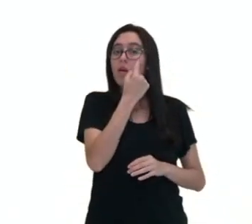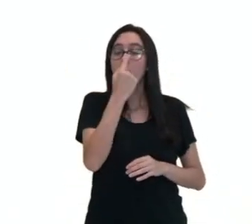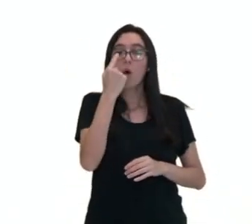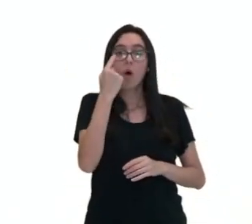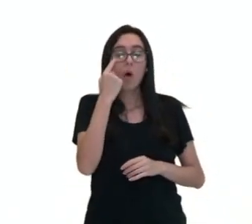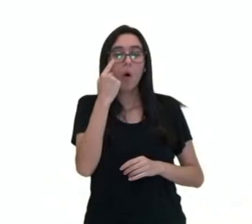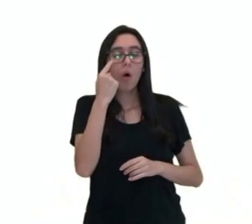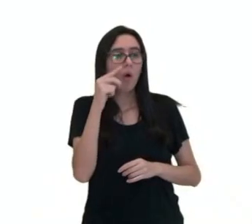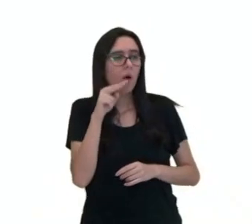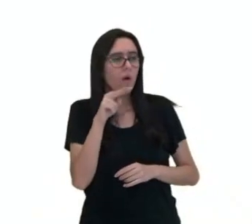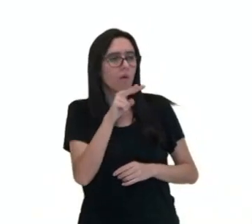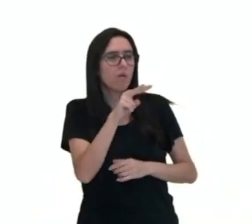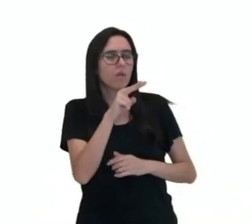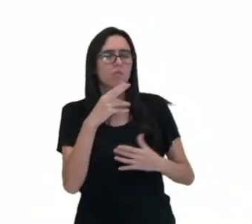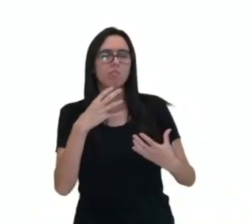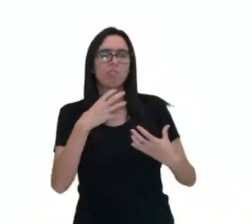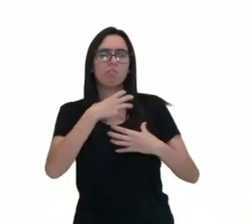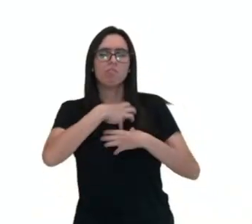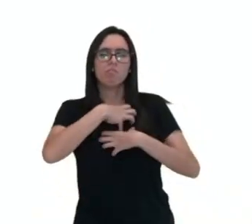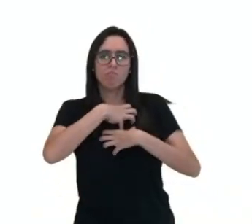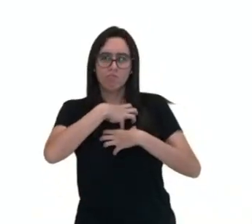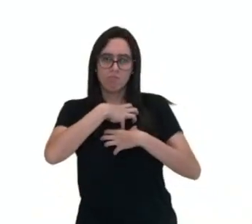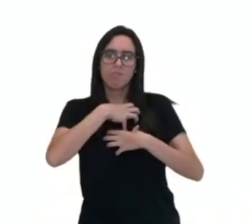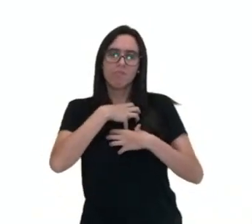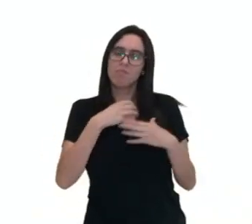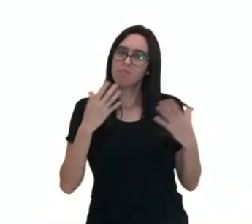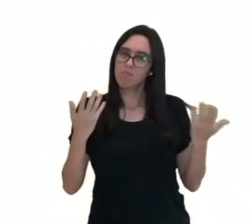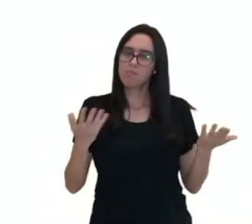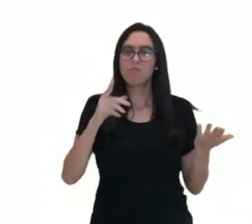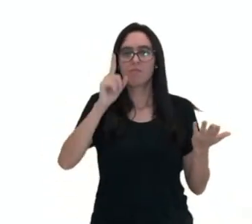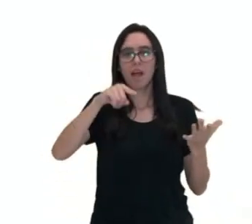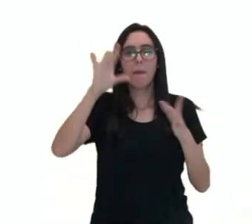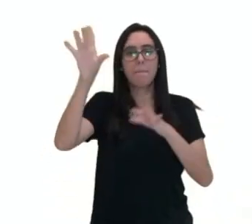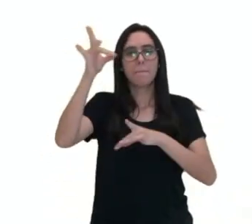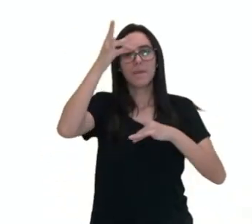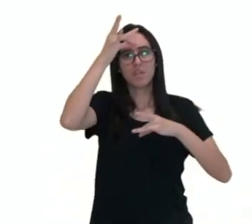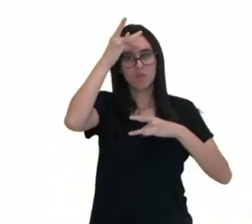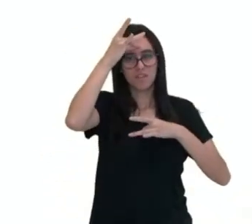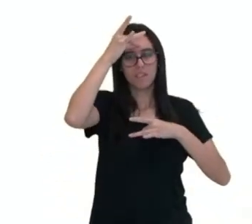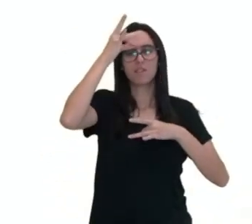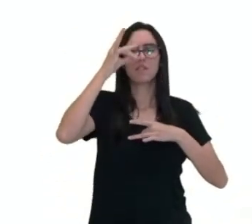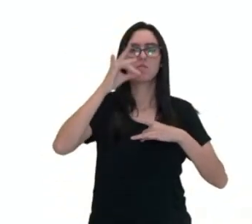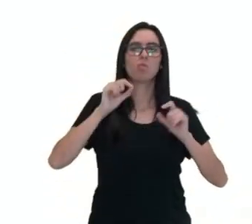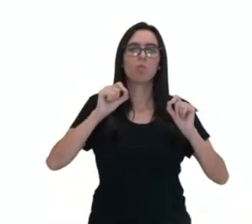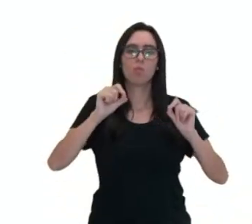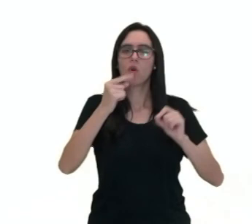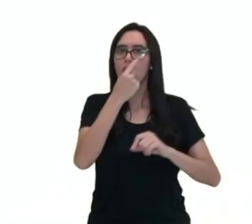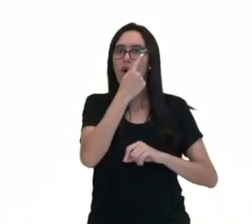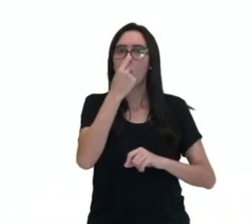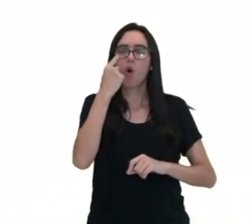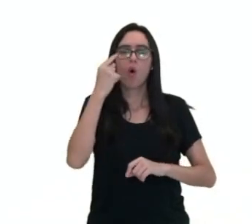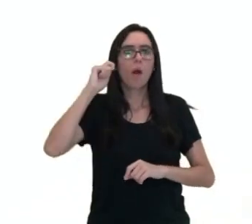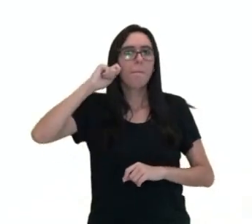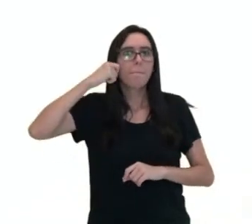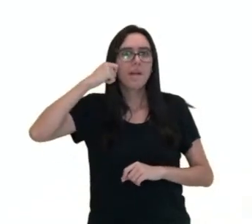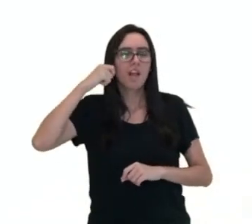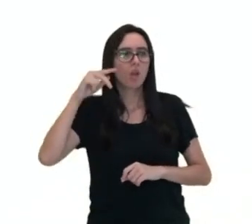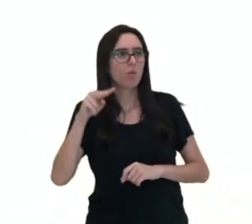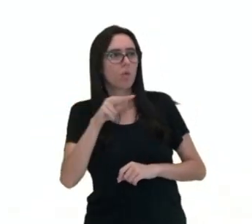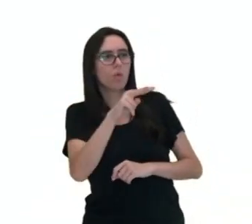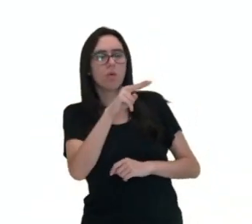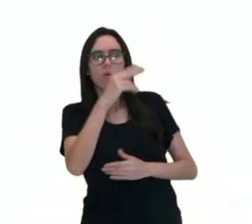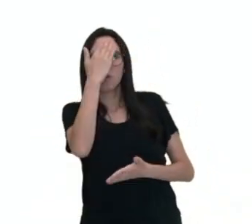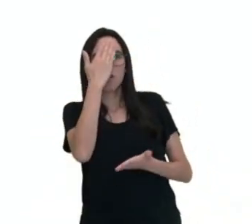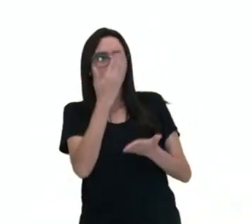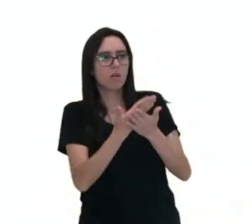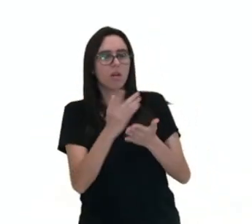o sentimento, né? Então, nós temos também a personificação, quando a gente diz que os olhos pretos mal acreditavam. Então, é